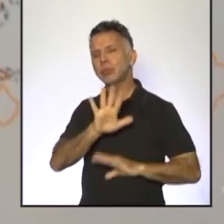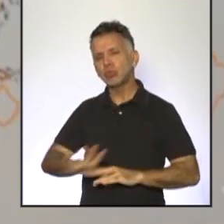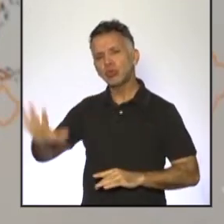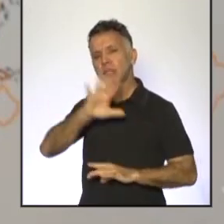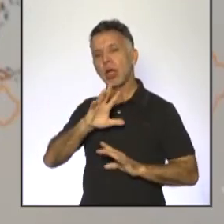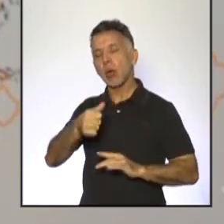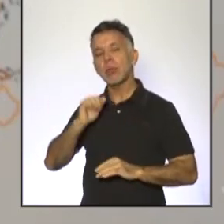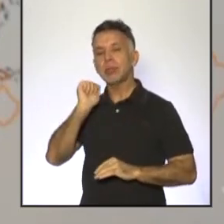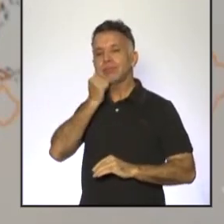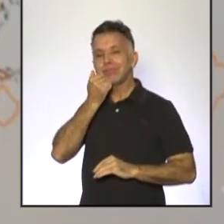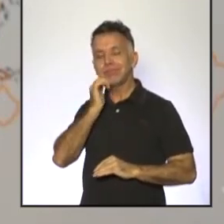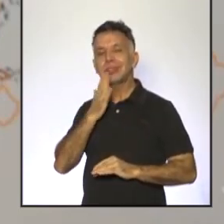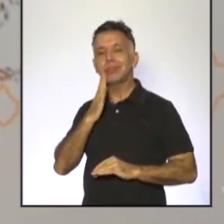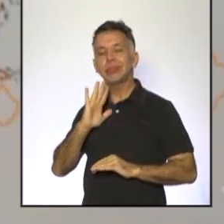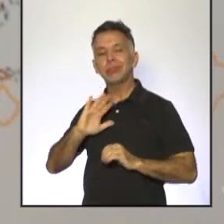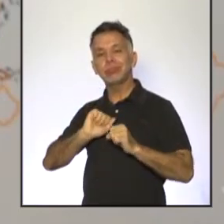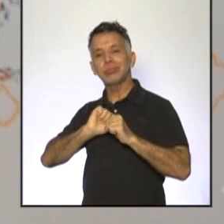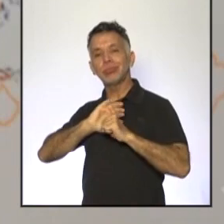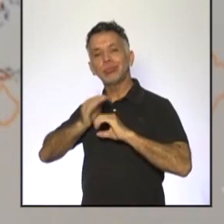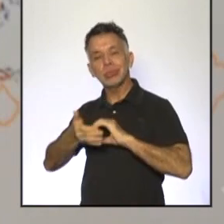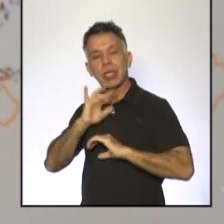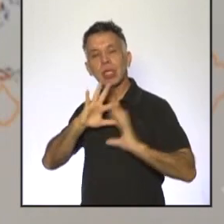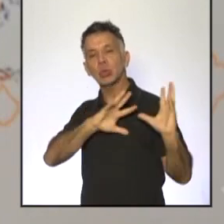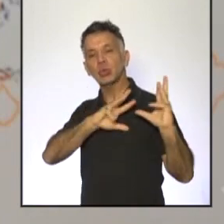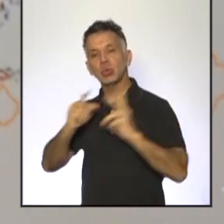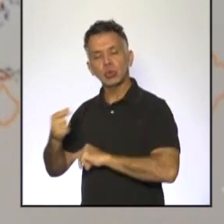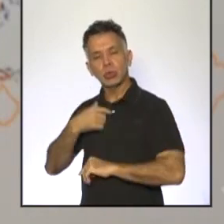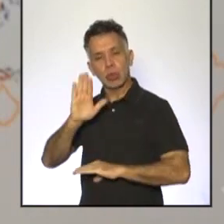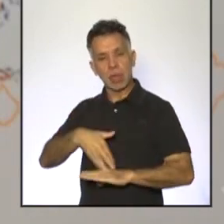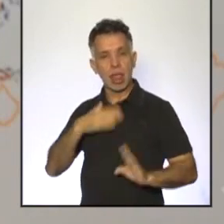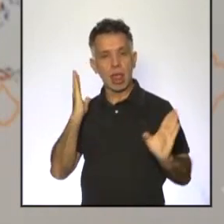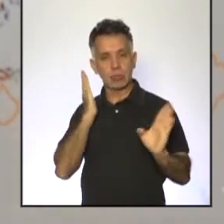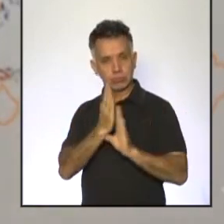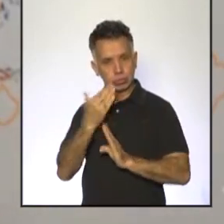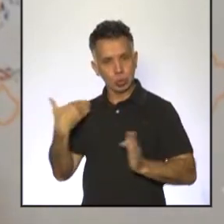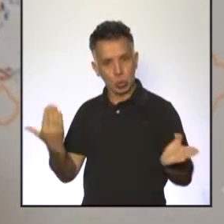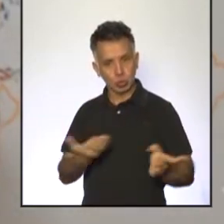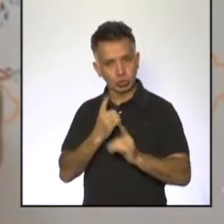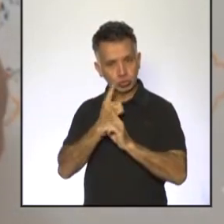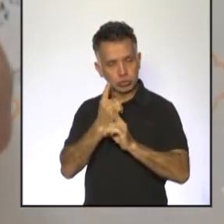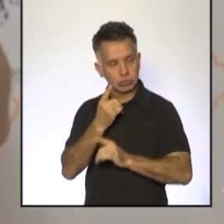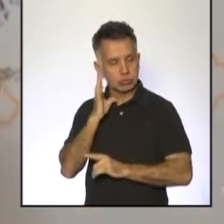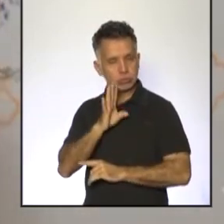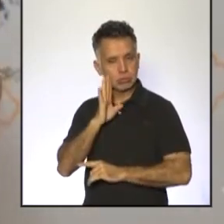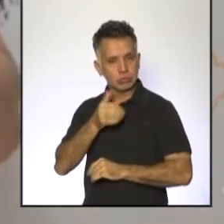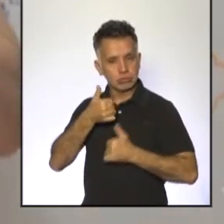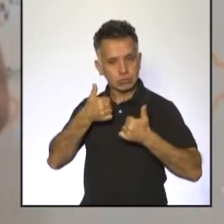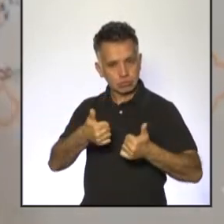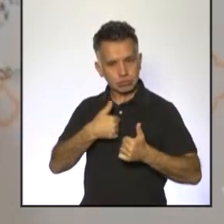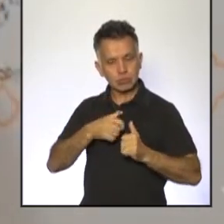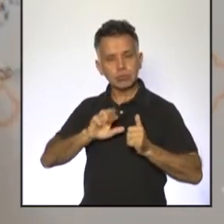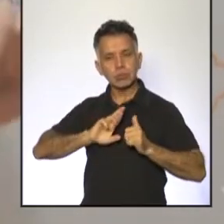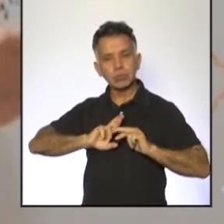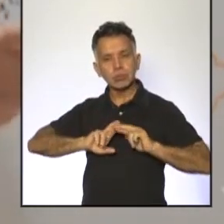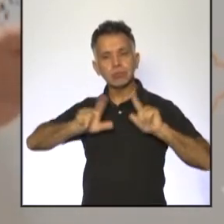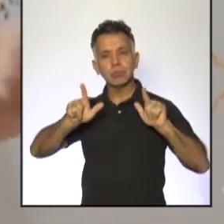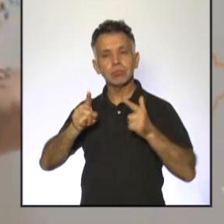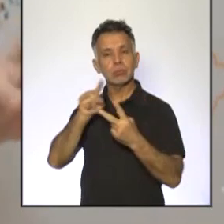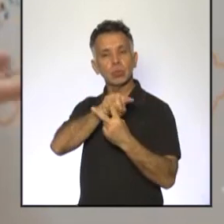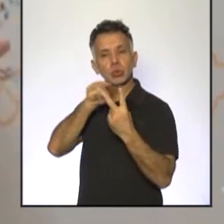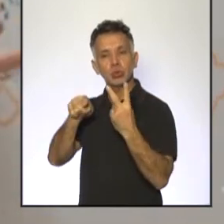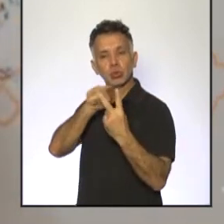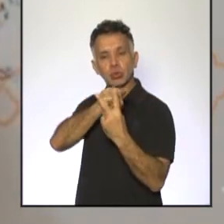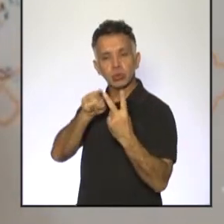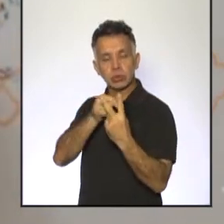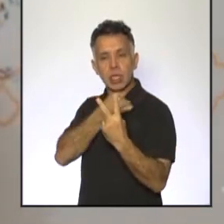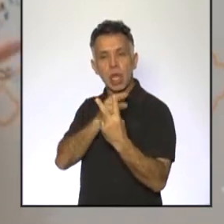beleza? E vale a pena a gente começar nosso encontro de hoje aqui mostrando a diferenciação entre dois importantes